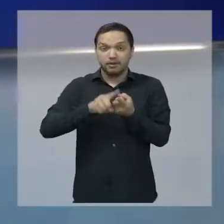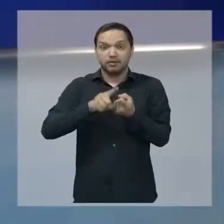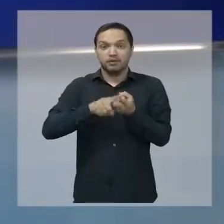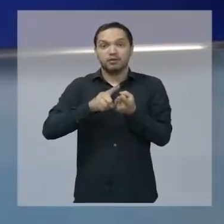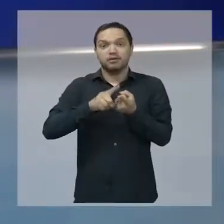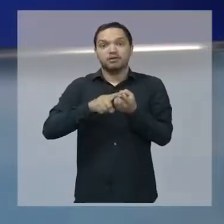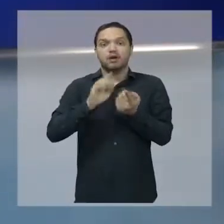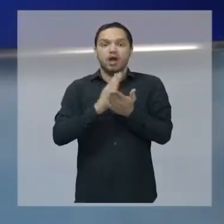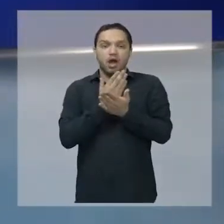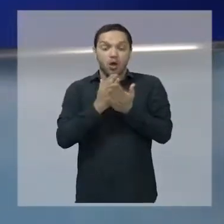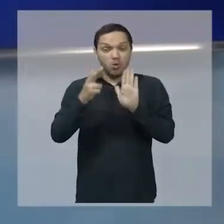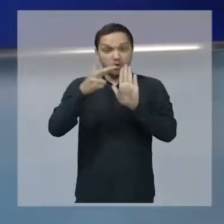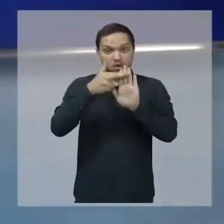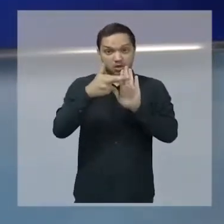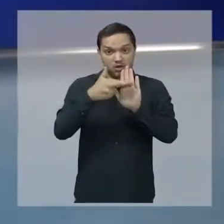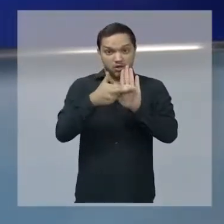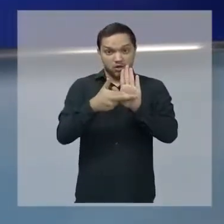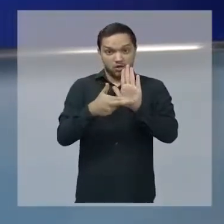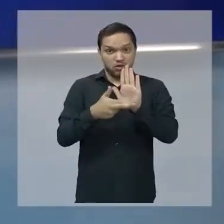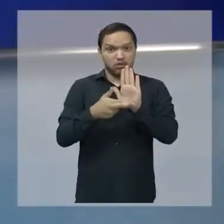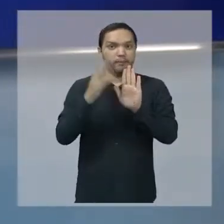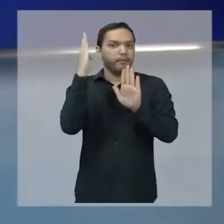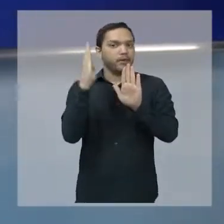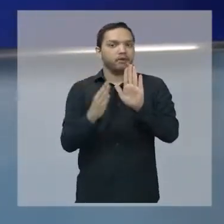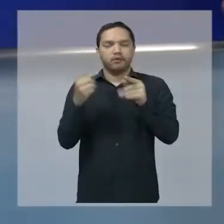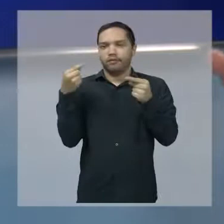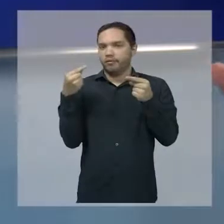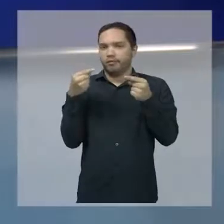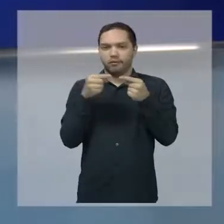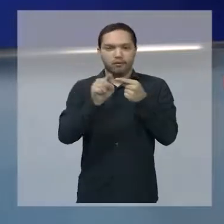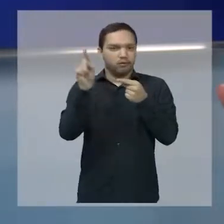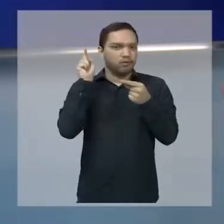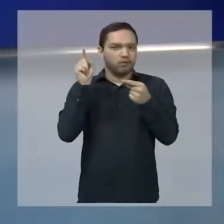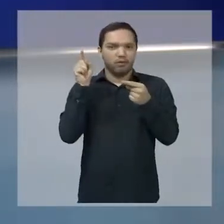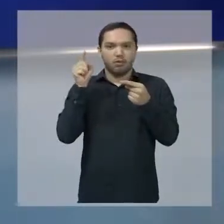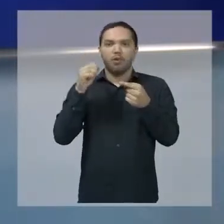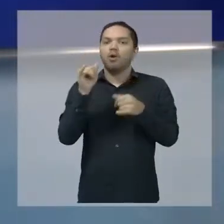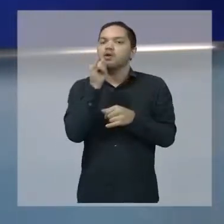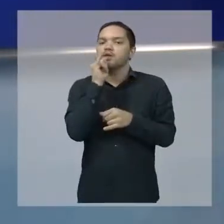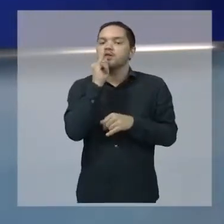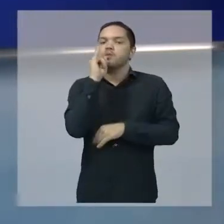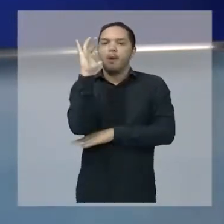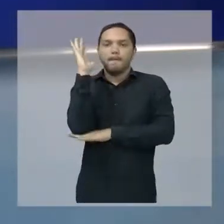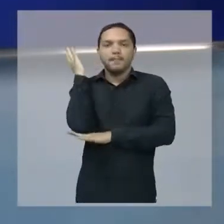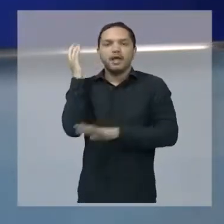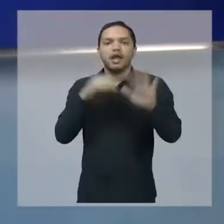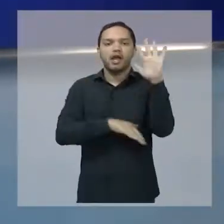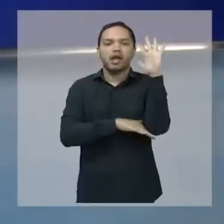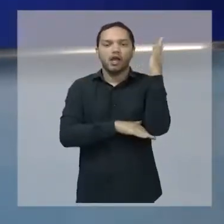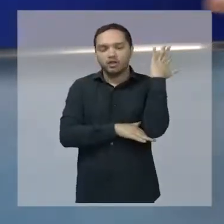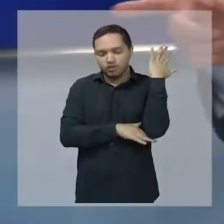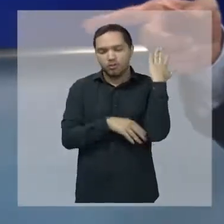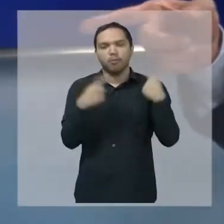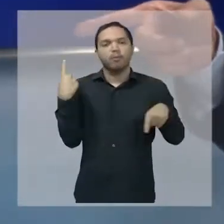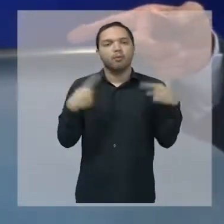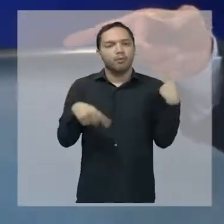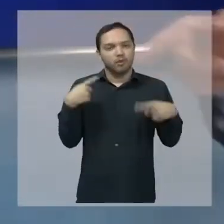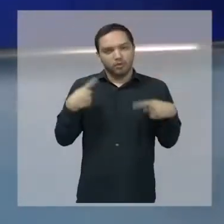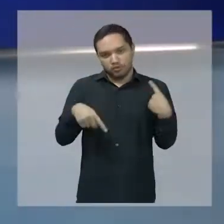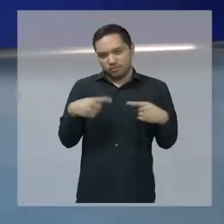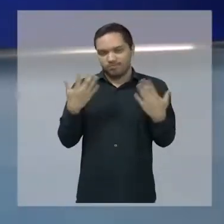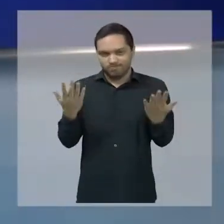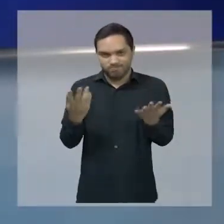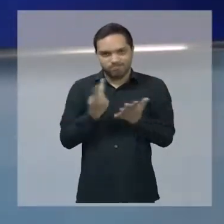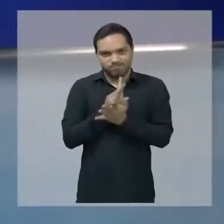também porque, por critérios objetivos, o Brasil não atendia requisitos, por exemplo, da sua política ambiental. E, ao contrário,